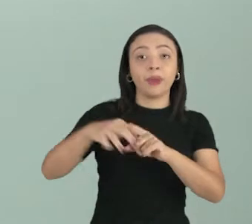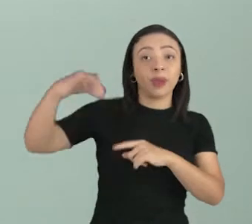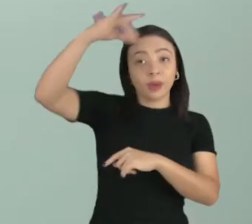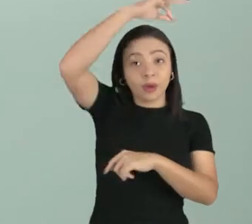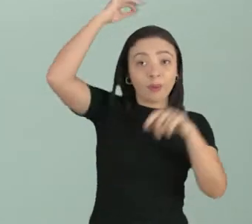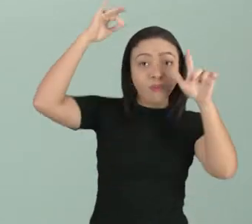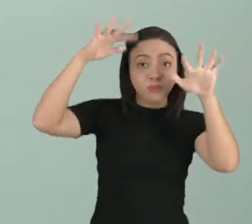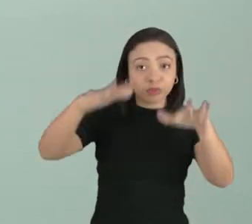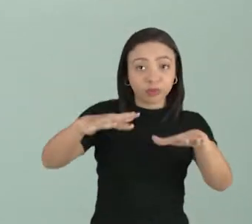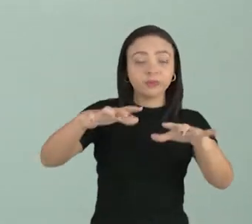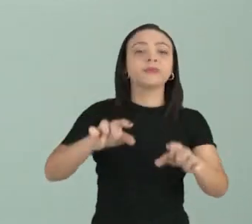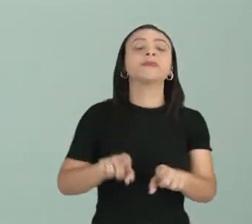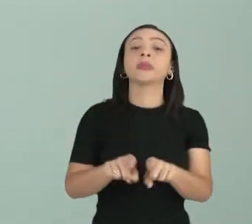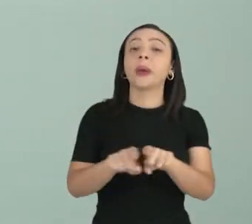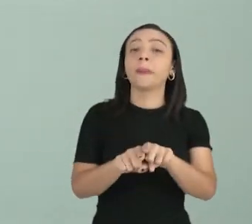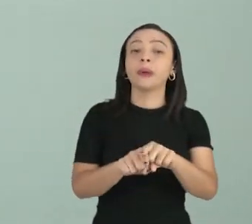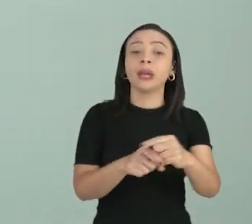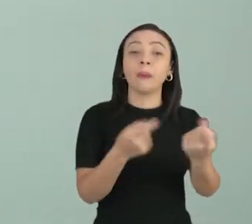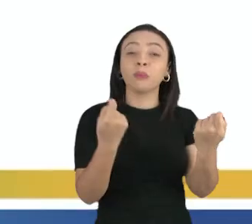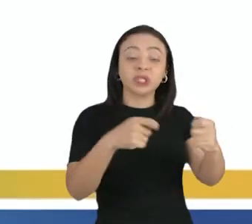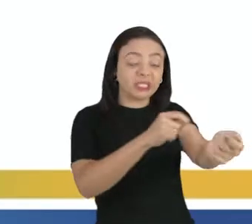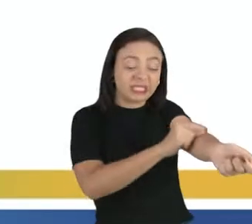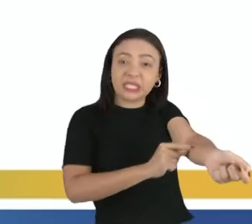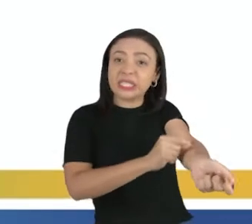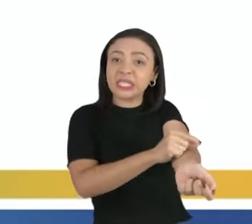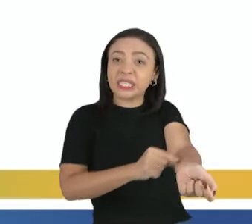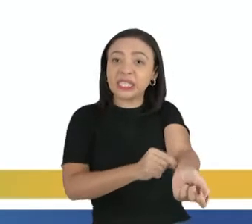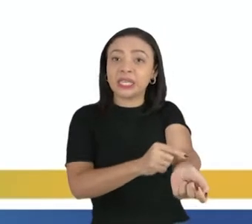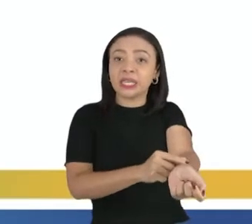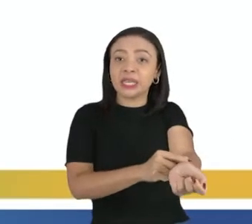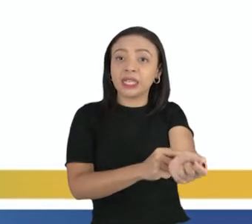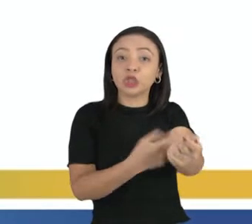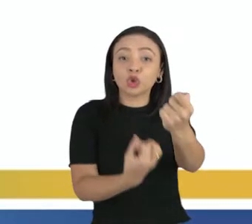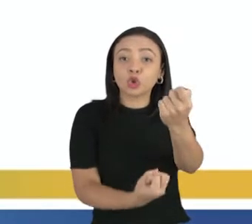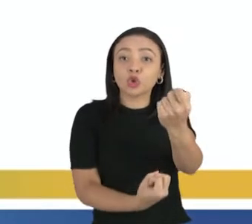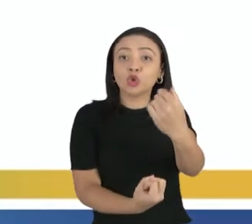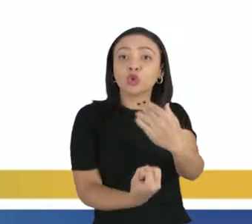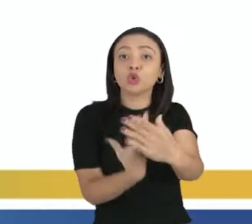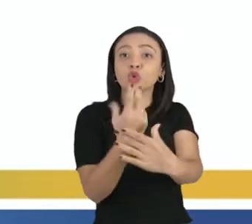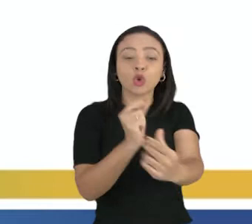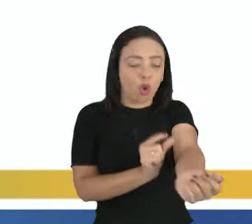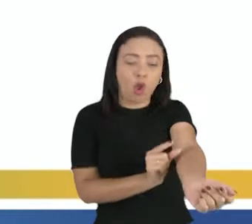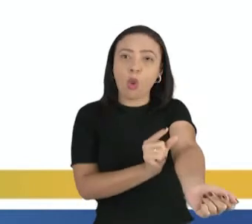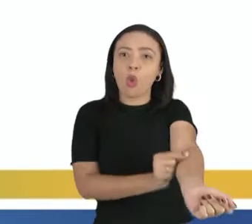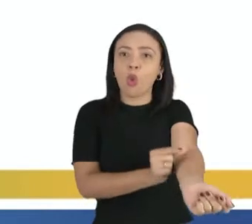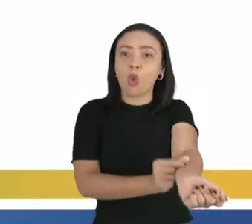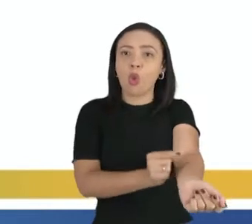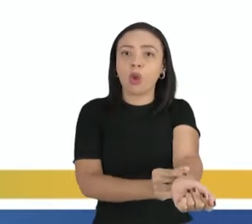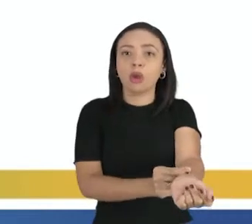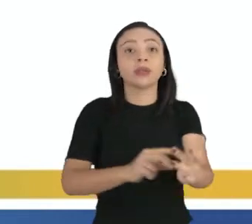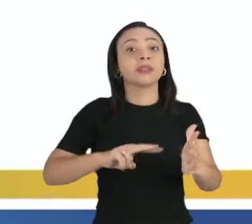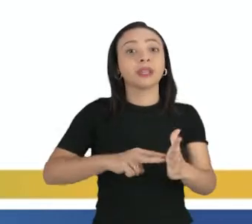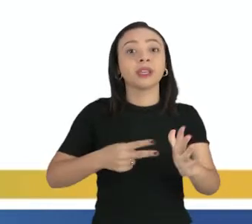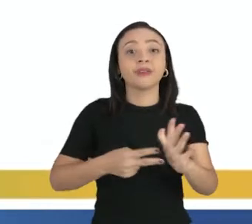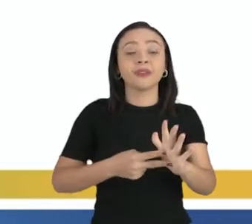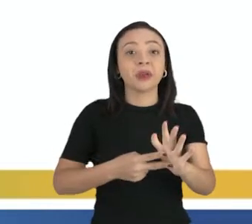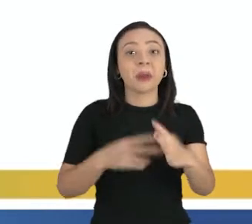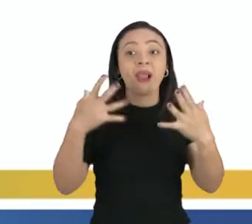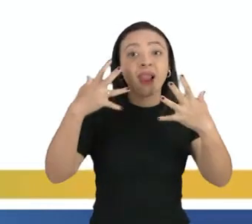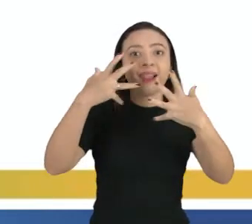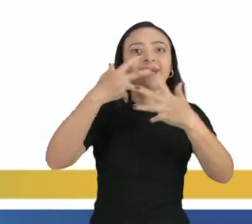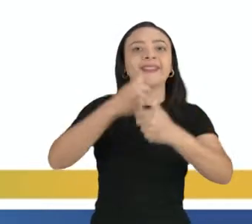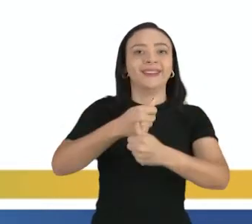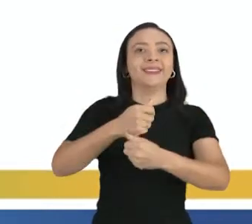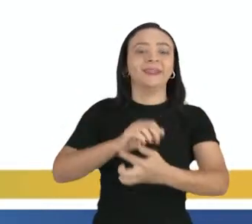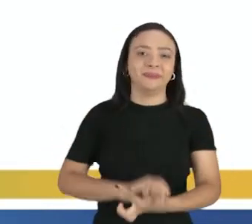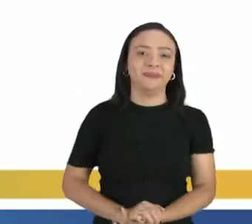Em alguns casos, as cicatrizes provocam sinais que são considerados sinais de beleza.